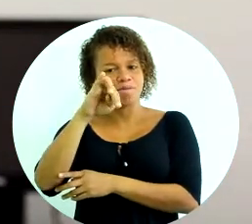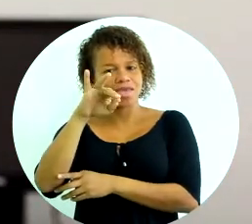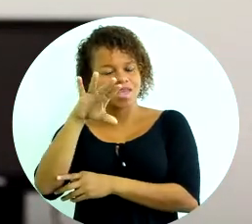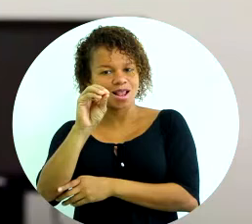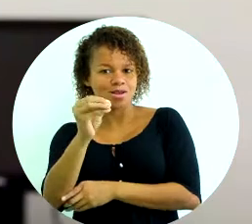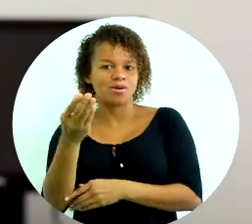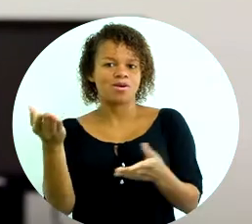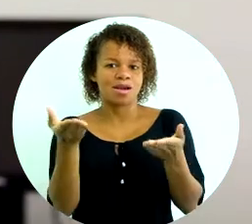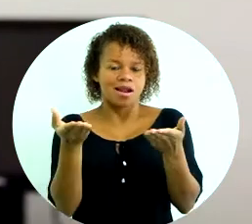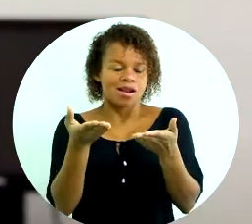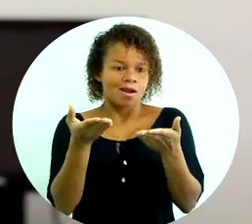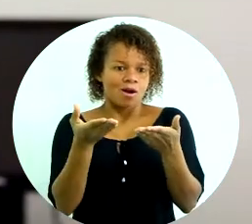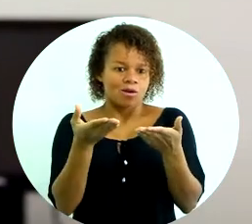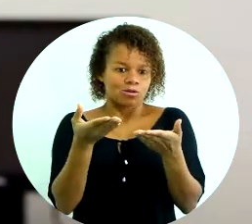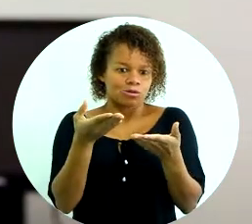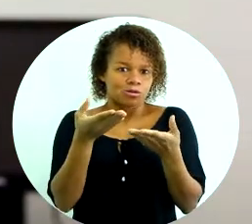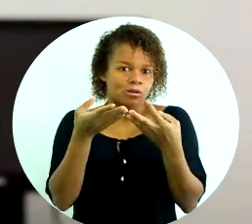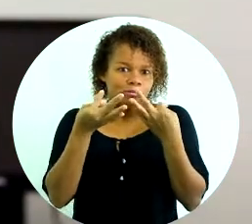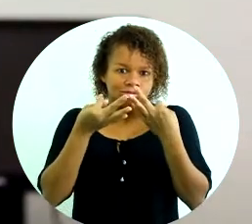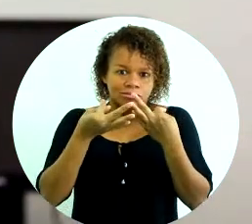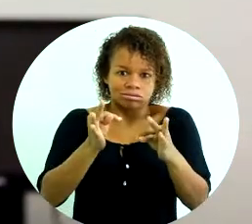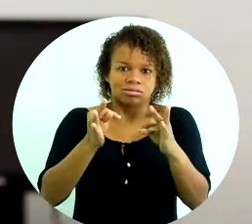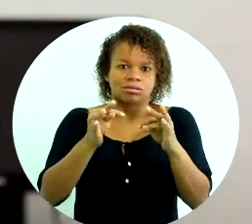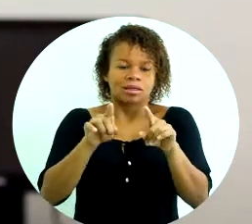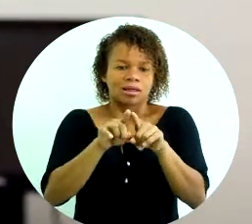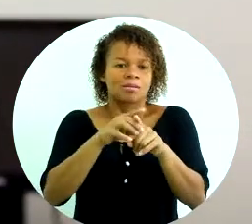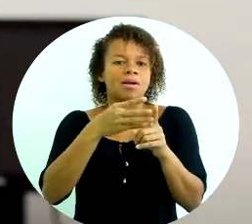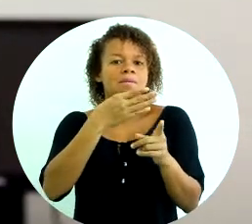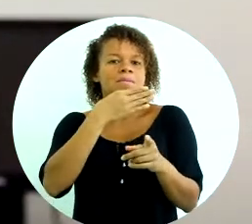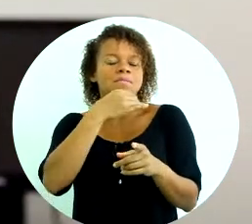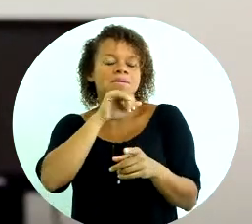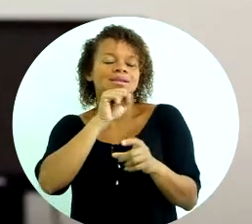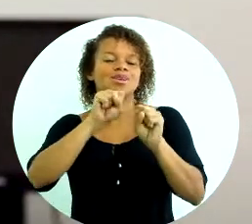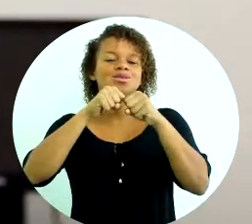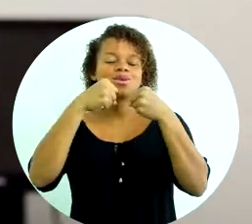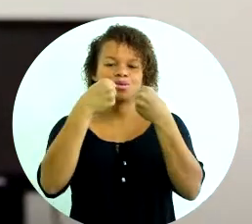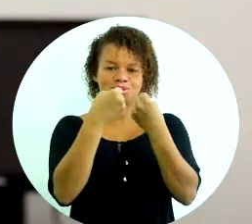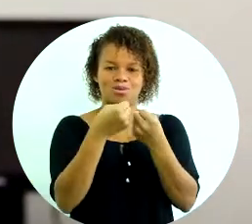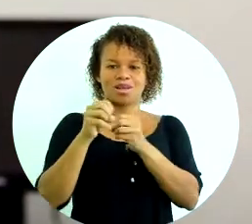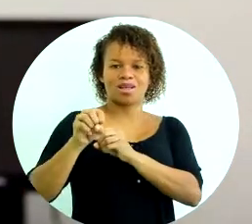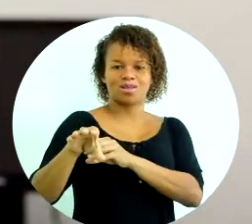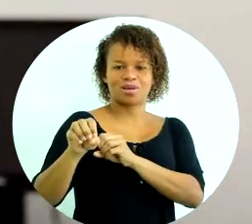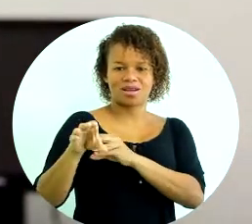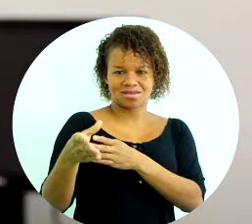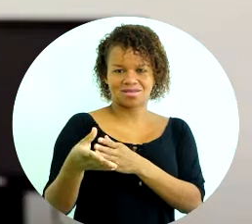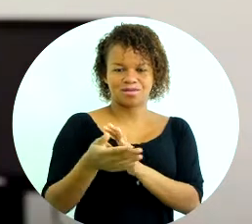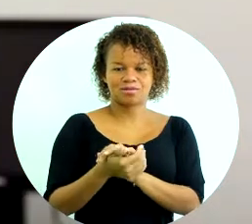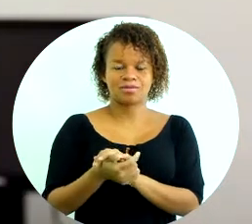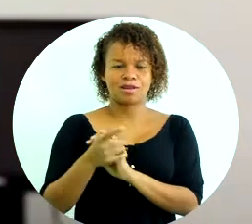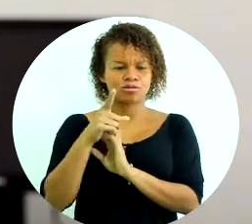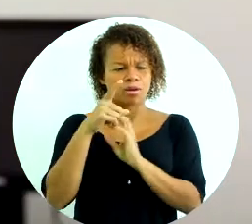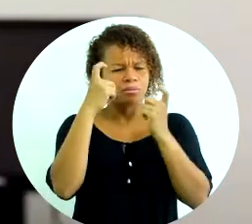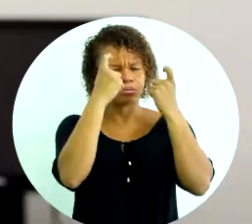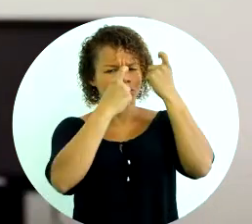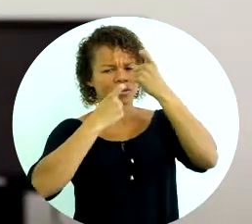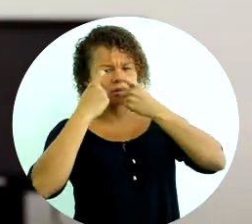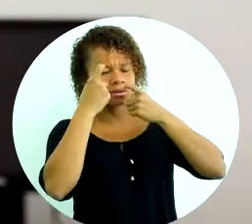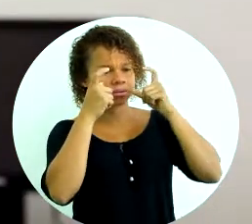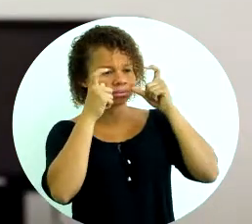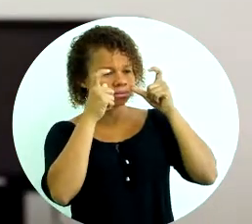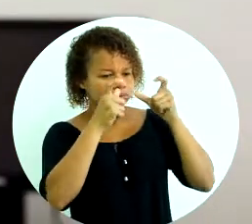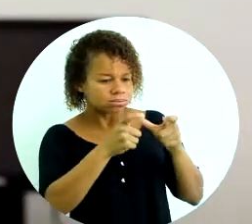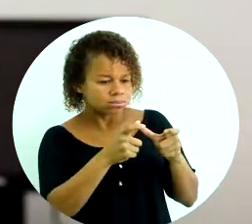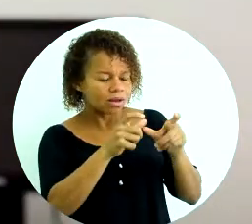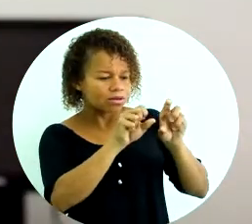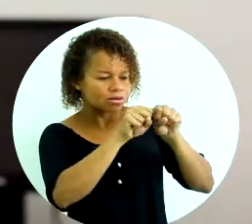Émile Durkheim, ele é considerado um dos grandes teóricos e o pai da sociologia da educação. Sua grande